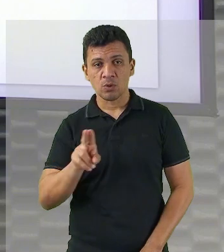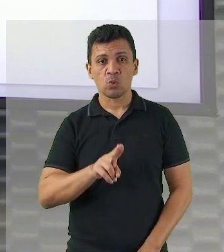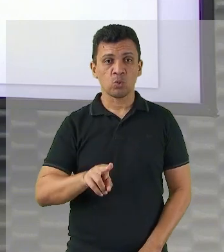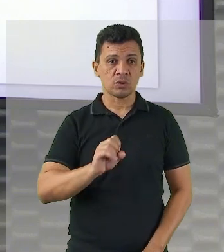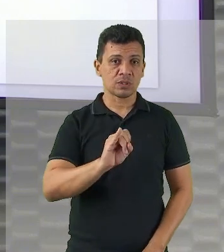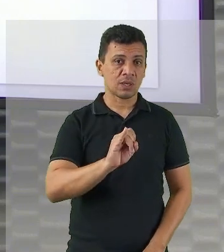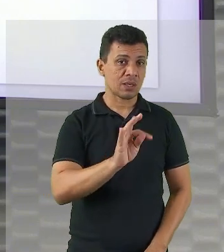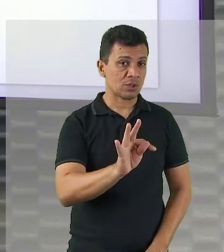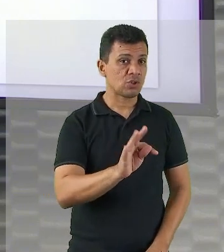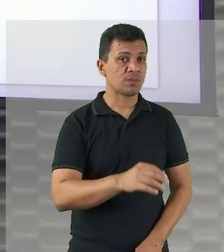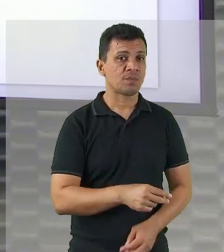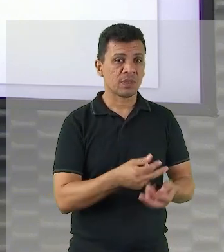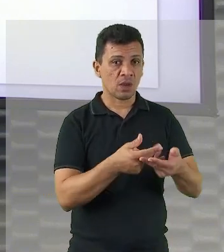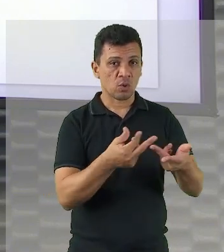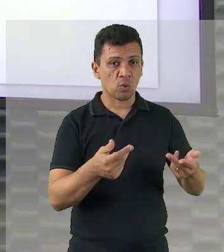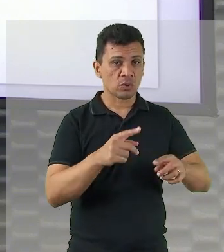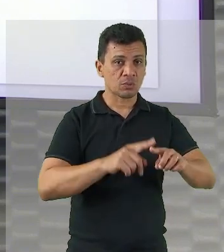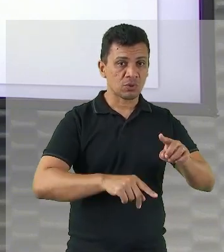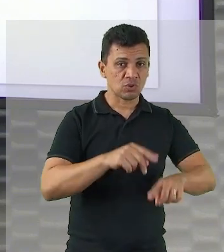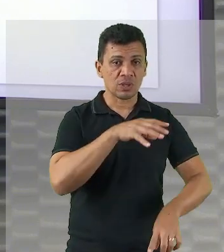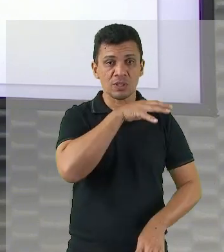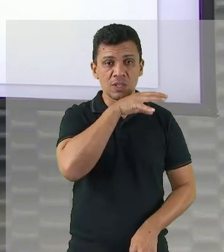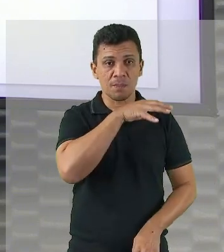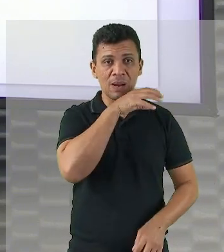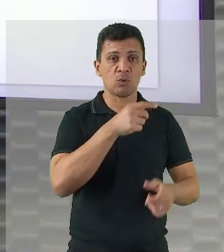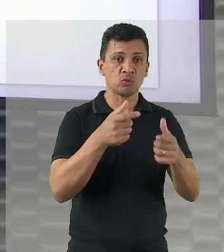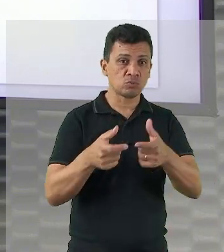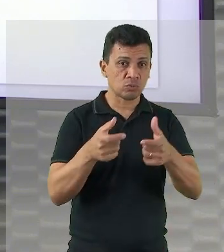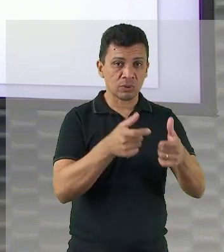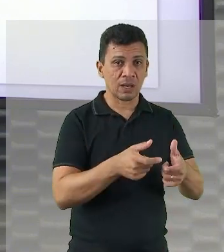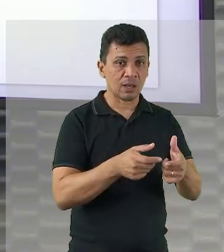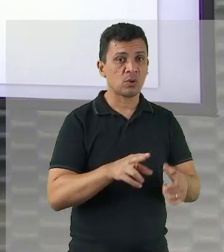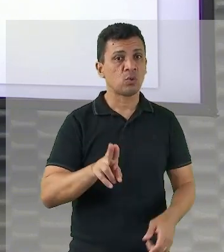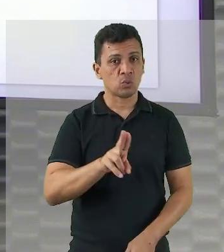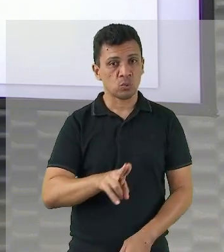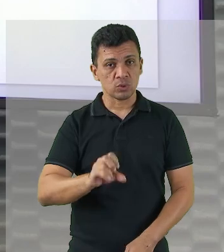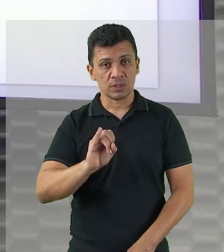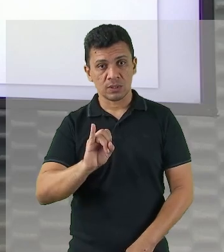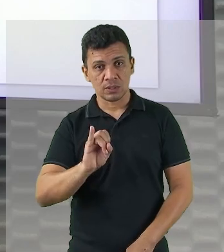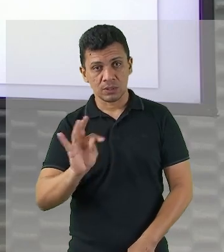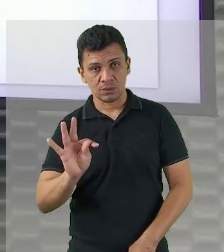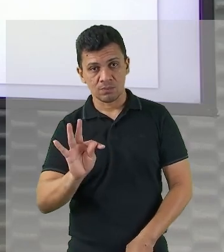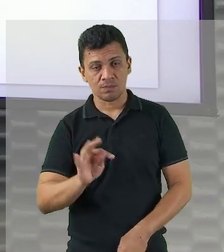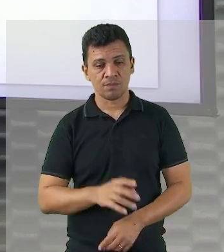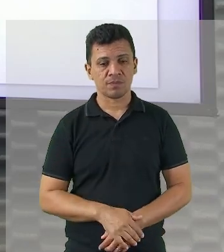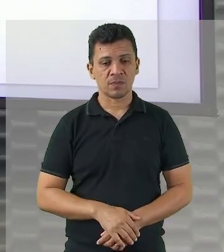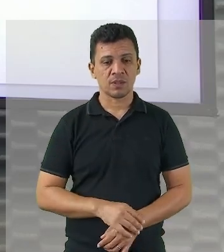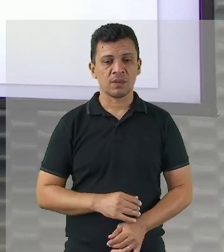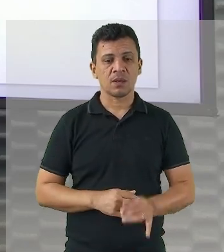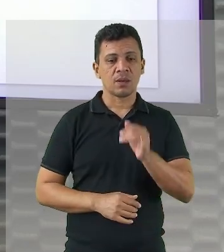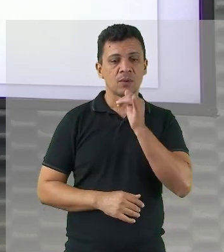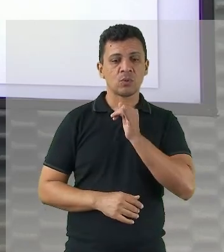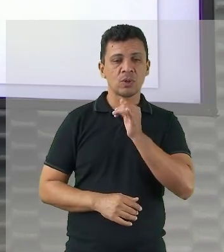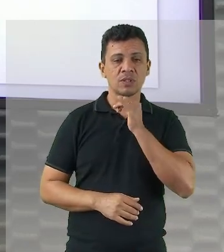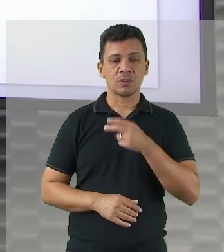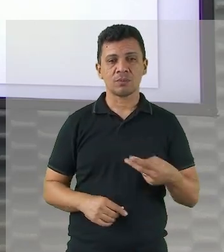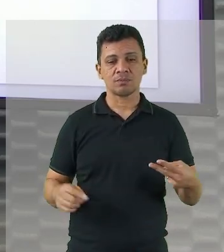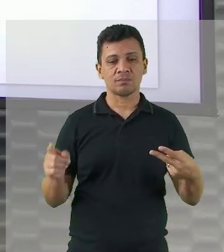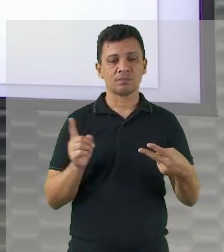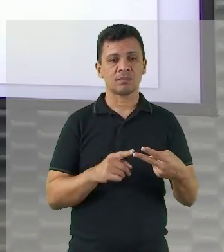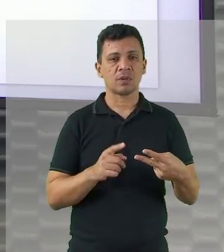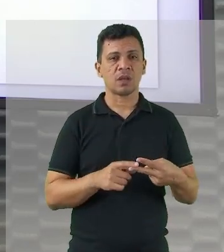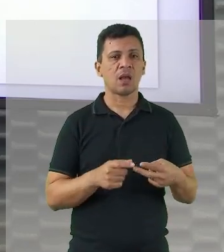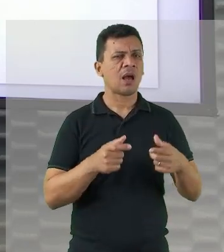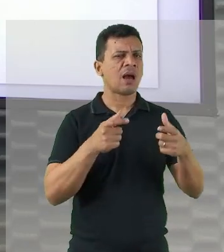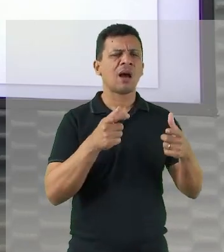it. Para coisa, objeto, animal, lugar, bom? Outro exemplo, where is the elevator? Onde